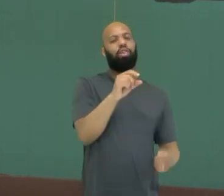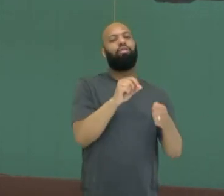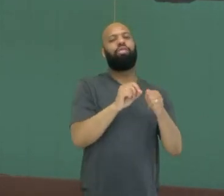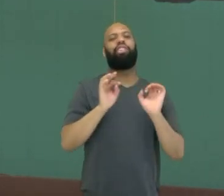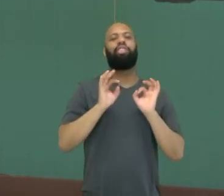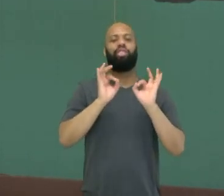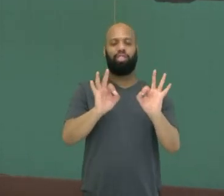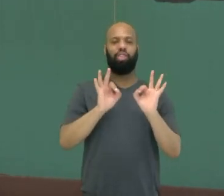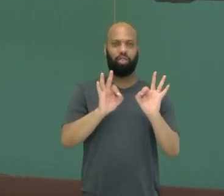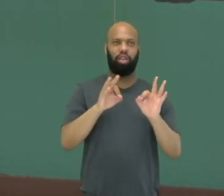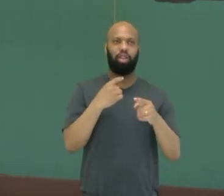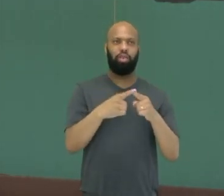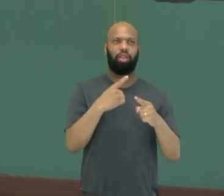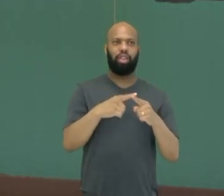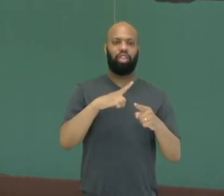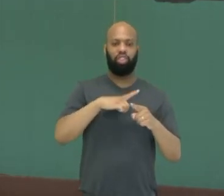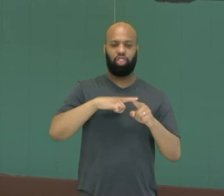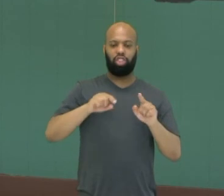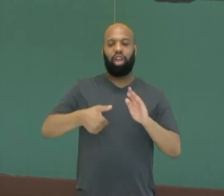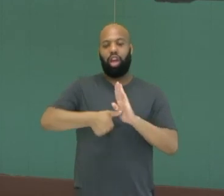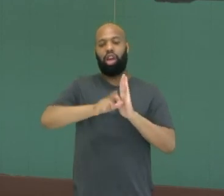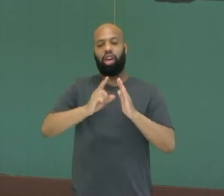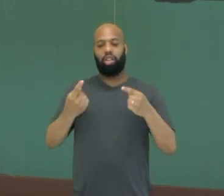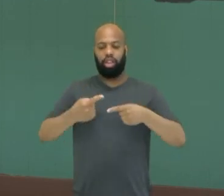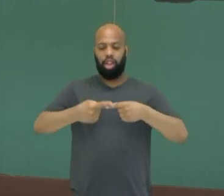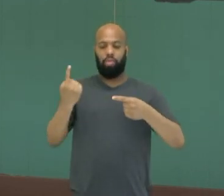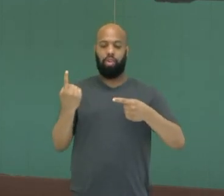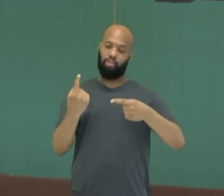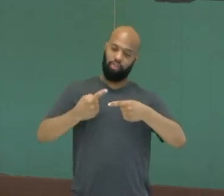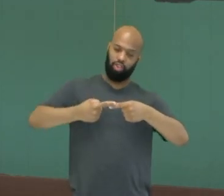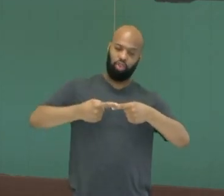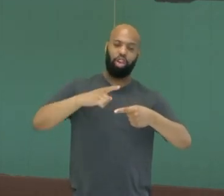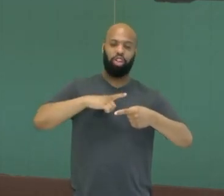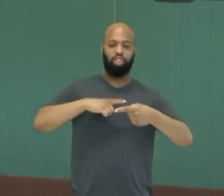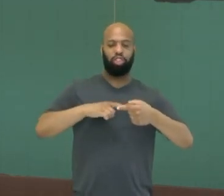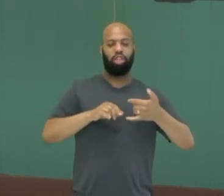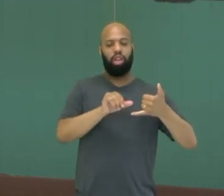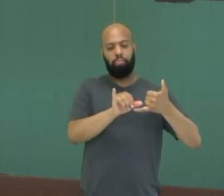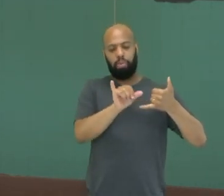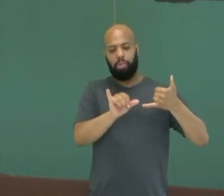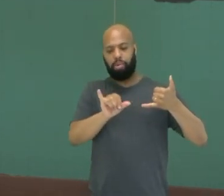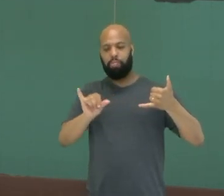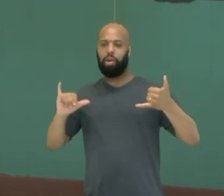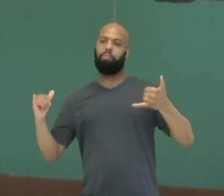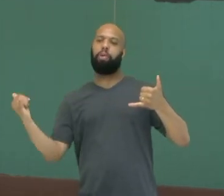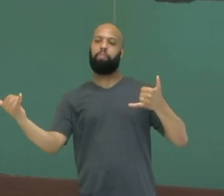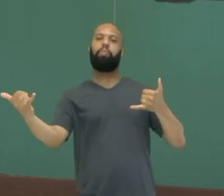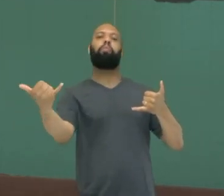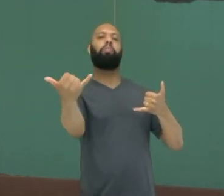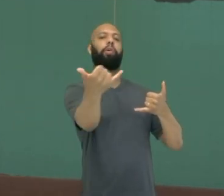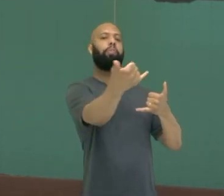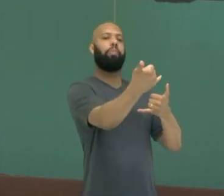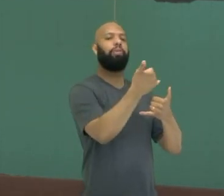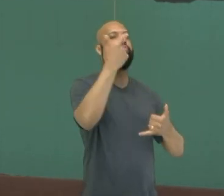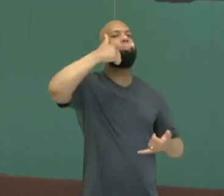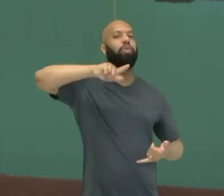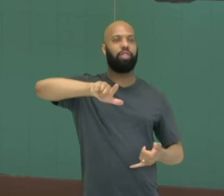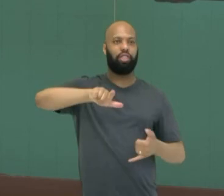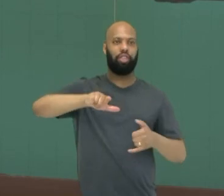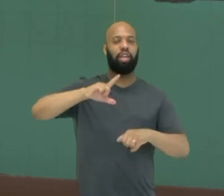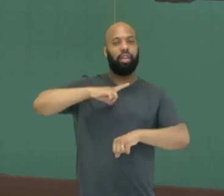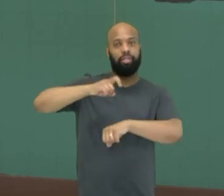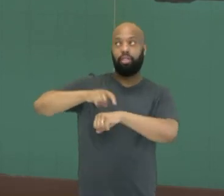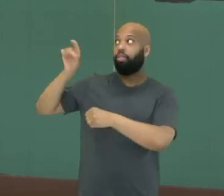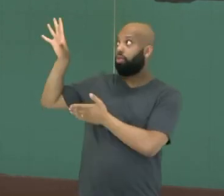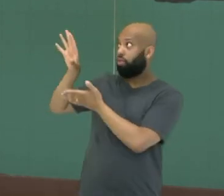certo. O circuito que estava aberto foi fechado e os elétrons conseguem circular neste circuito. Eu vou dar um